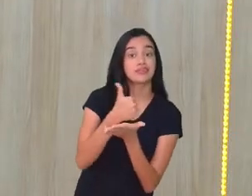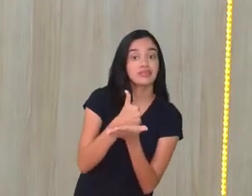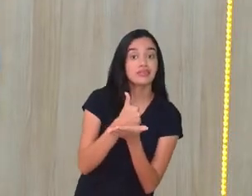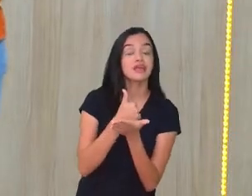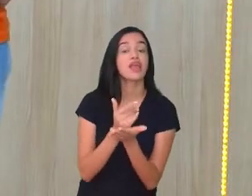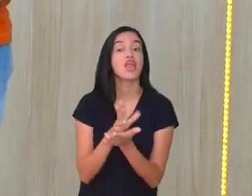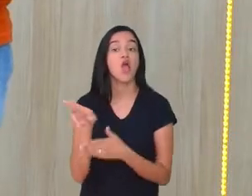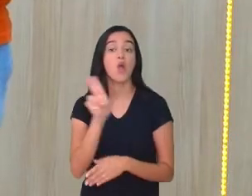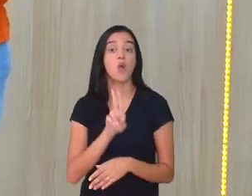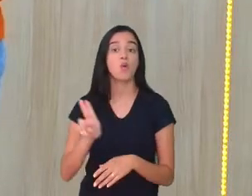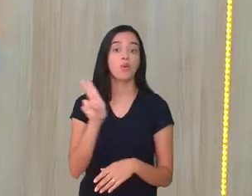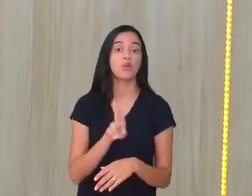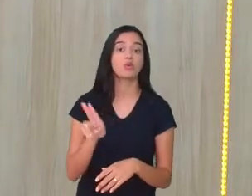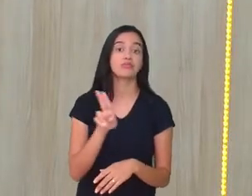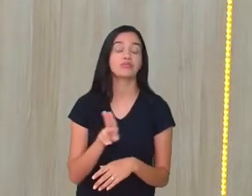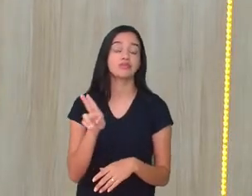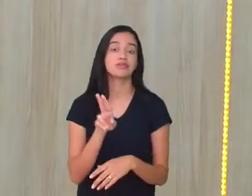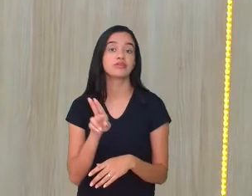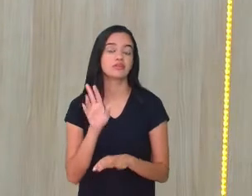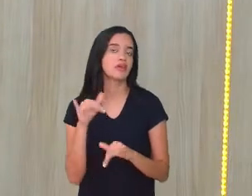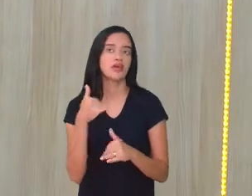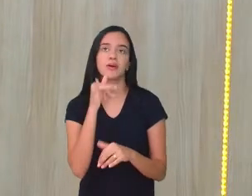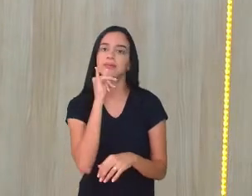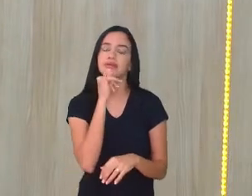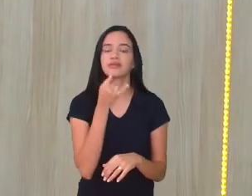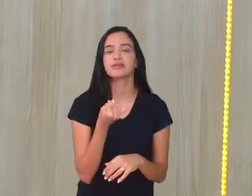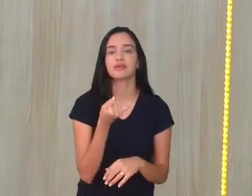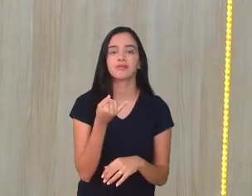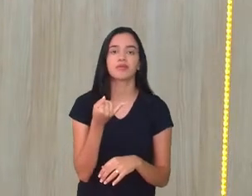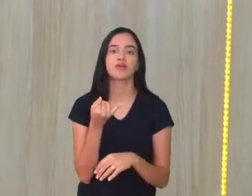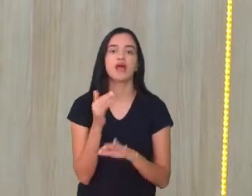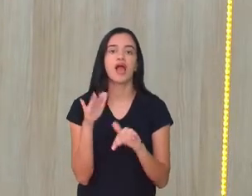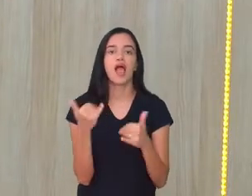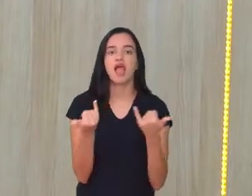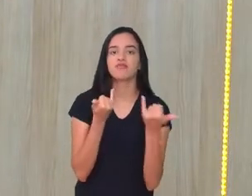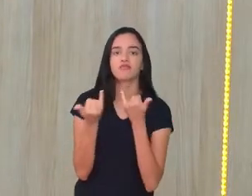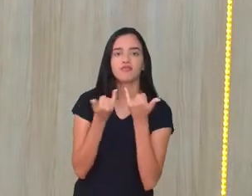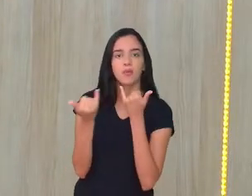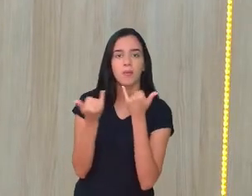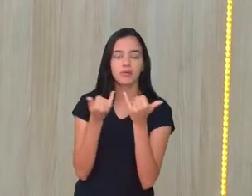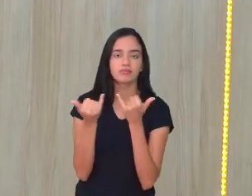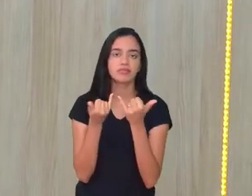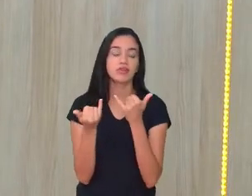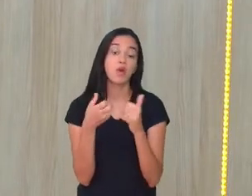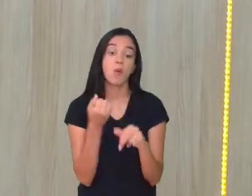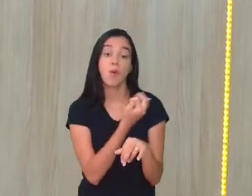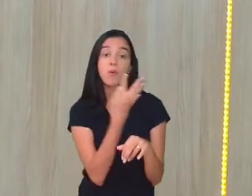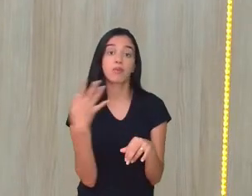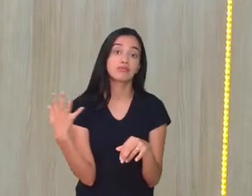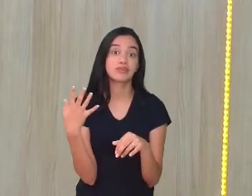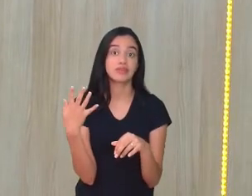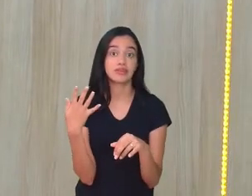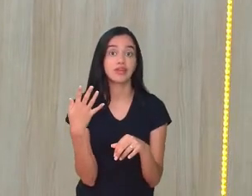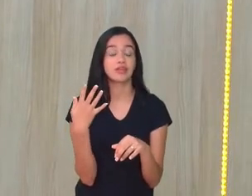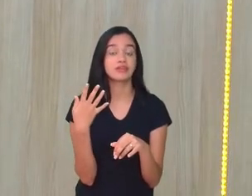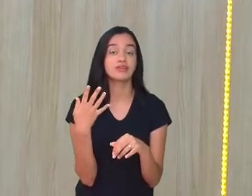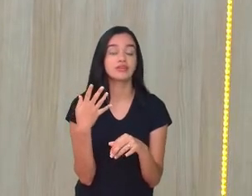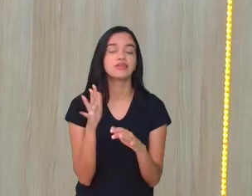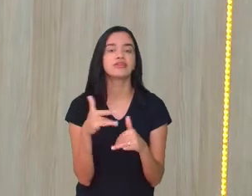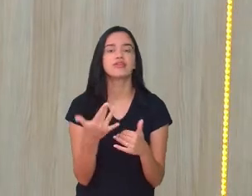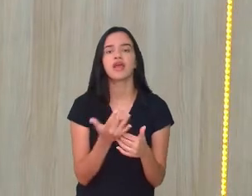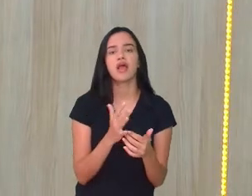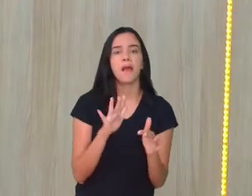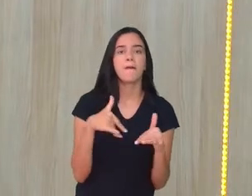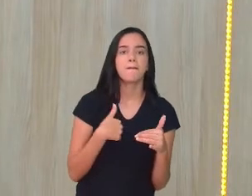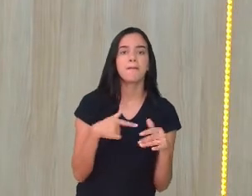muito utilizada através de amostras, certo? Coletando uma certa quantidade de dados, tá?